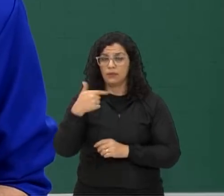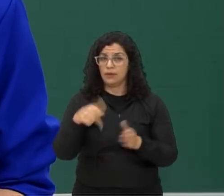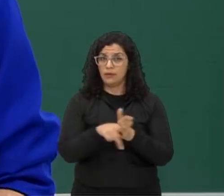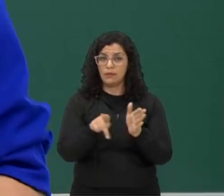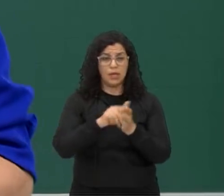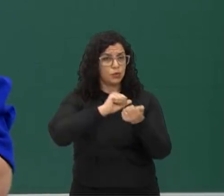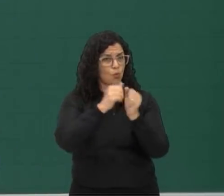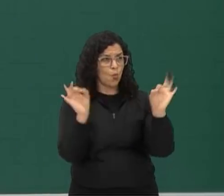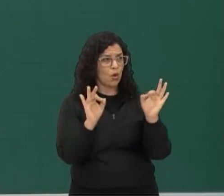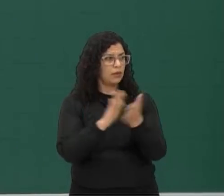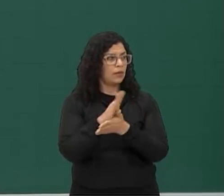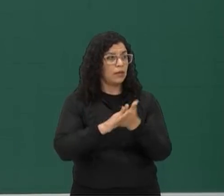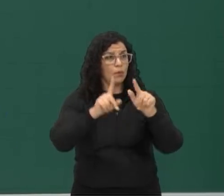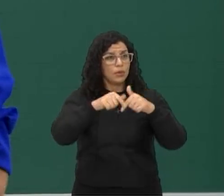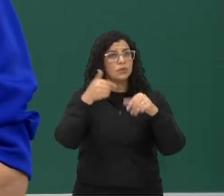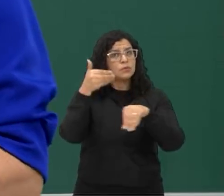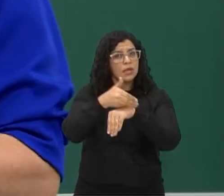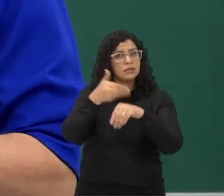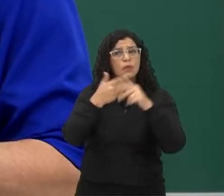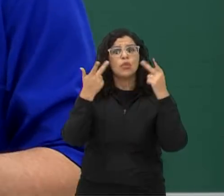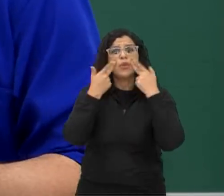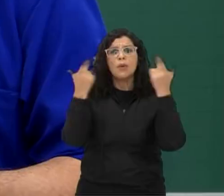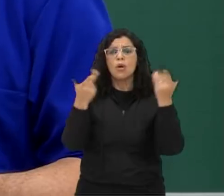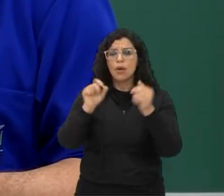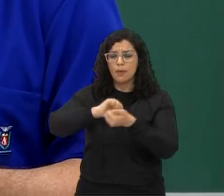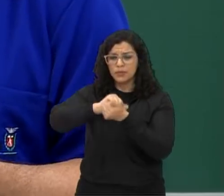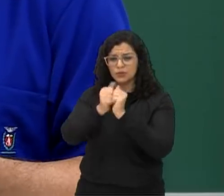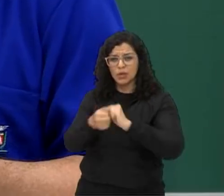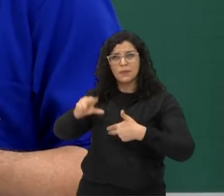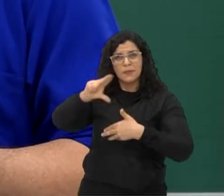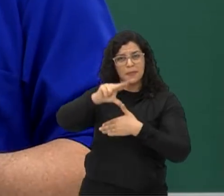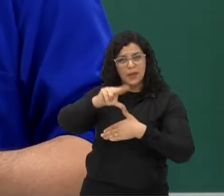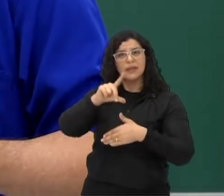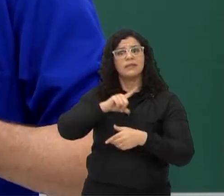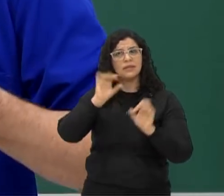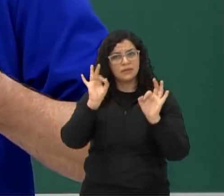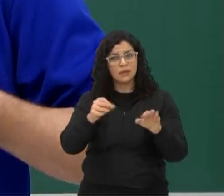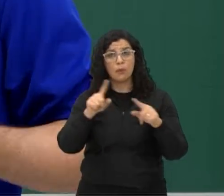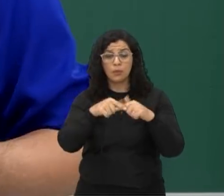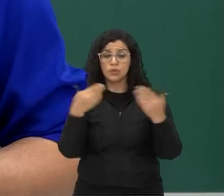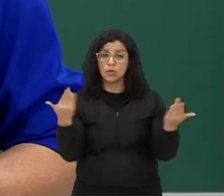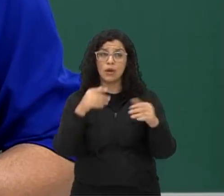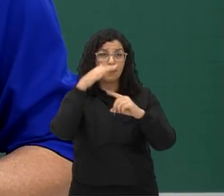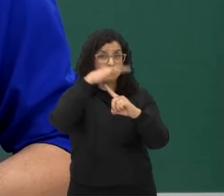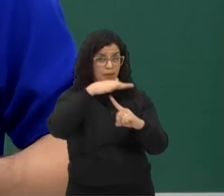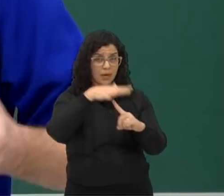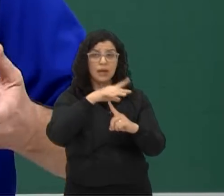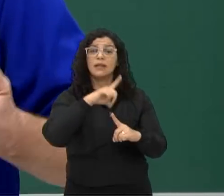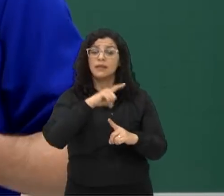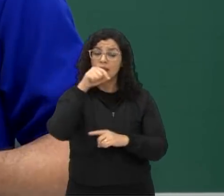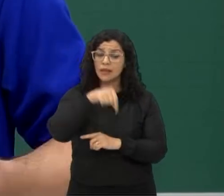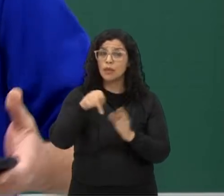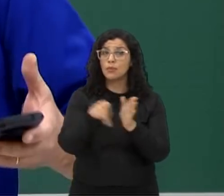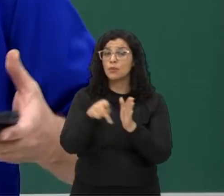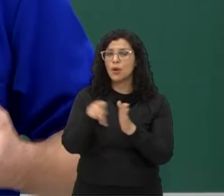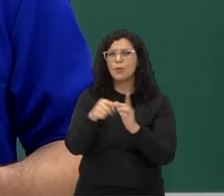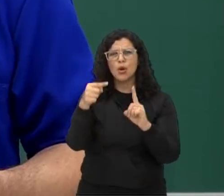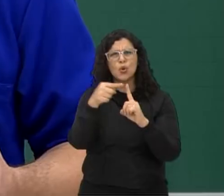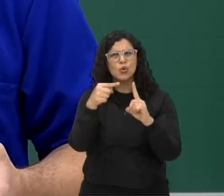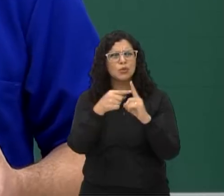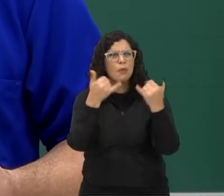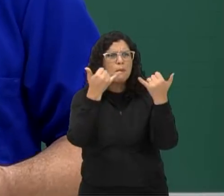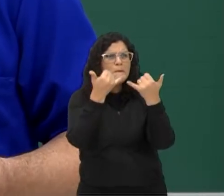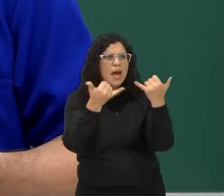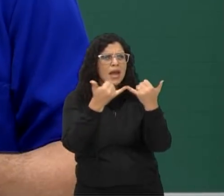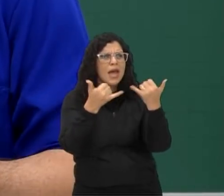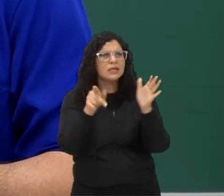da Olimpíada, mas participa aqui dos Jogos Pan-Americanos. E aqui no Paraná existe uma versão